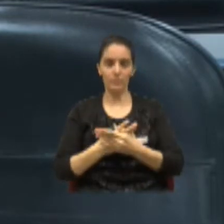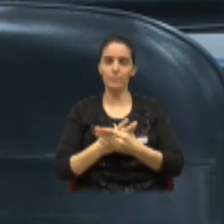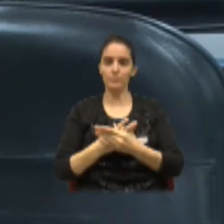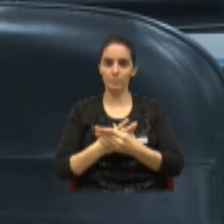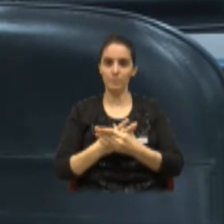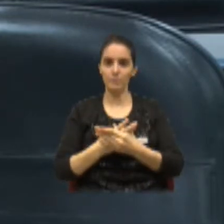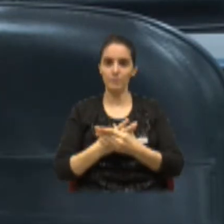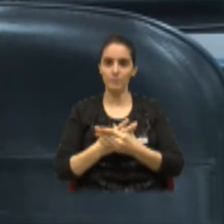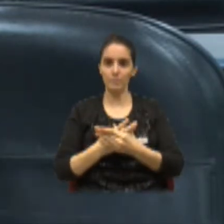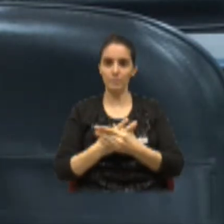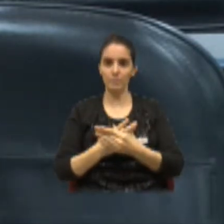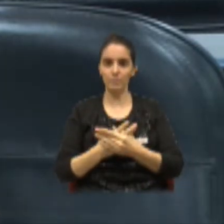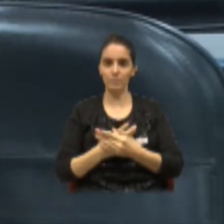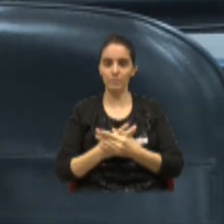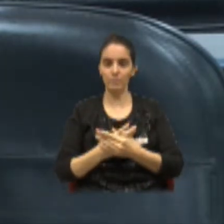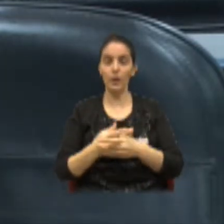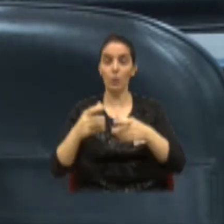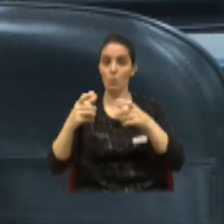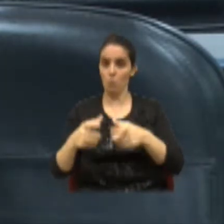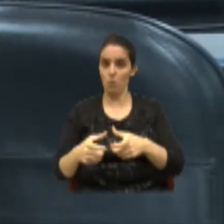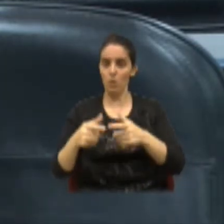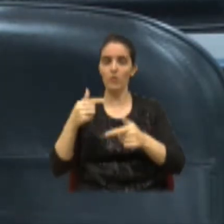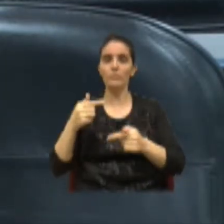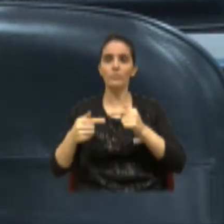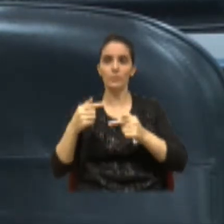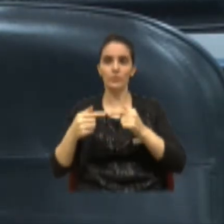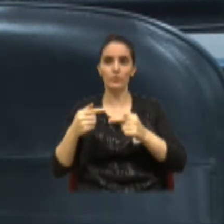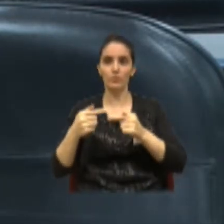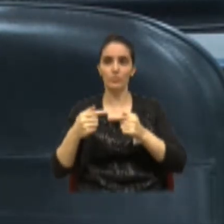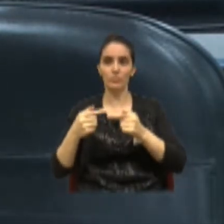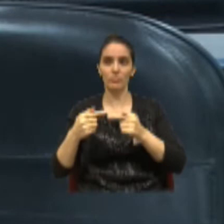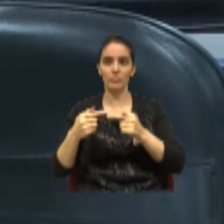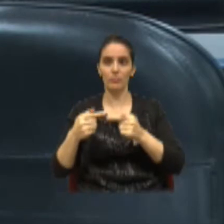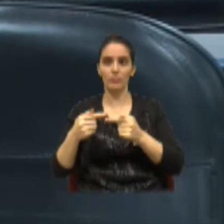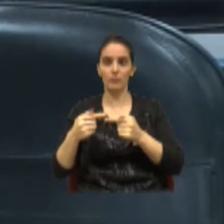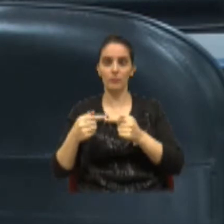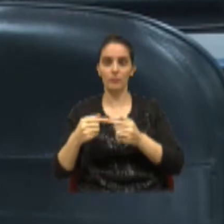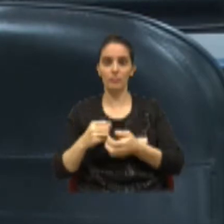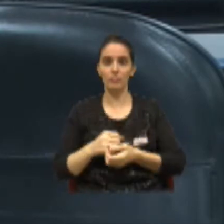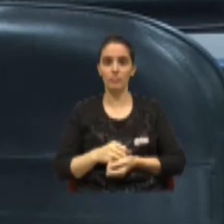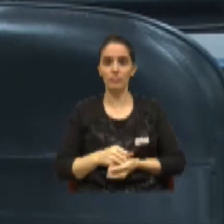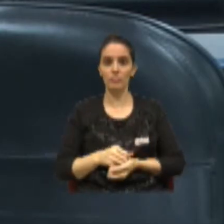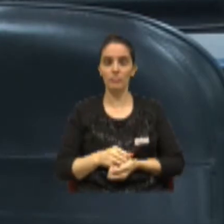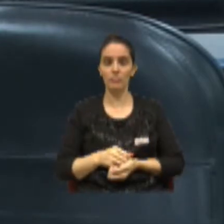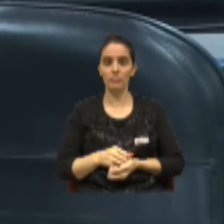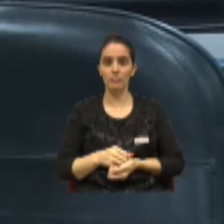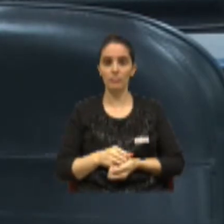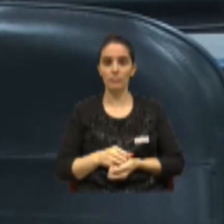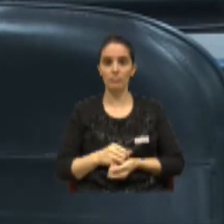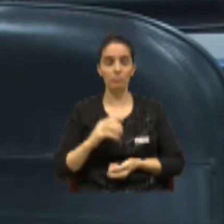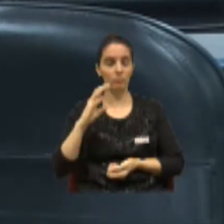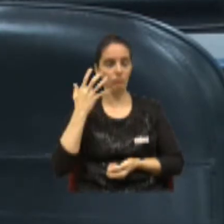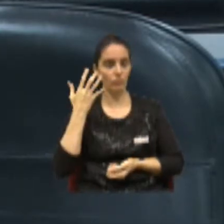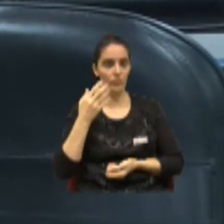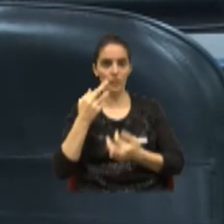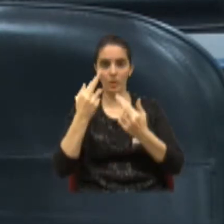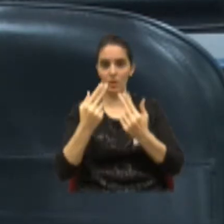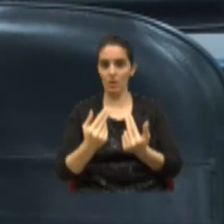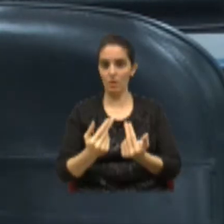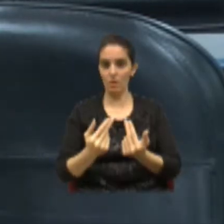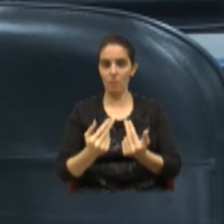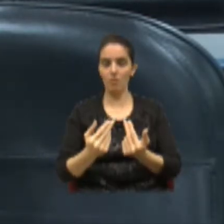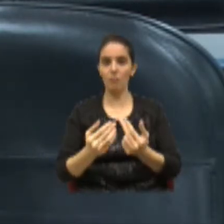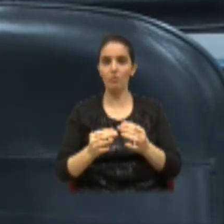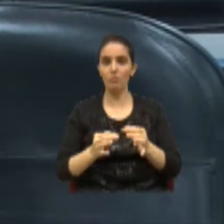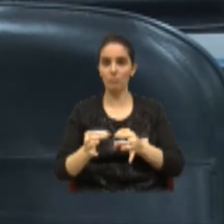Municipal de Limeira, mais um ponto de discussão, e isso poderá ser feito como foi feito o projeto a